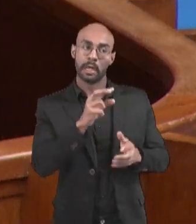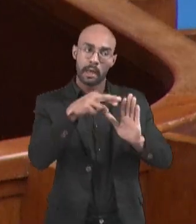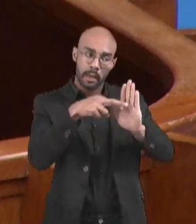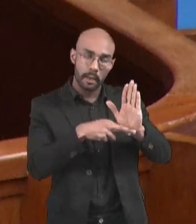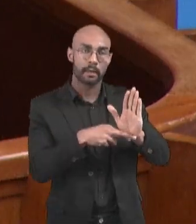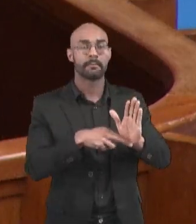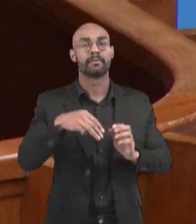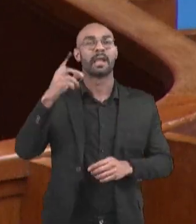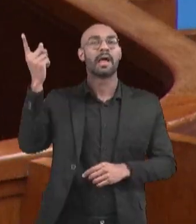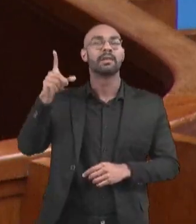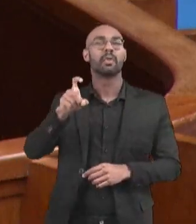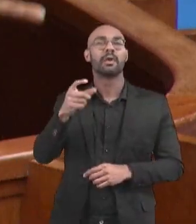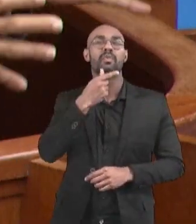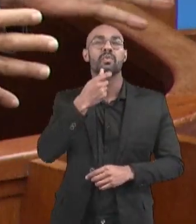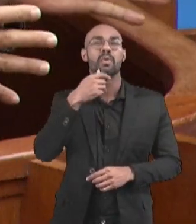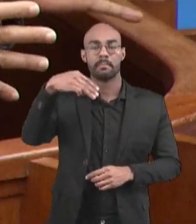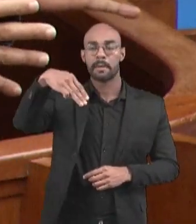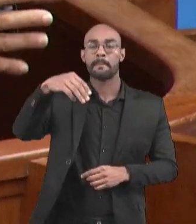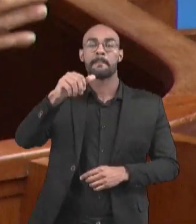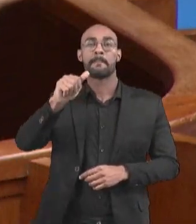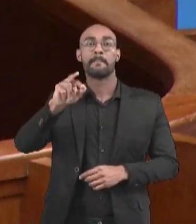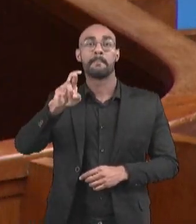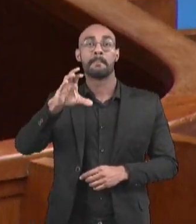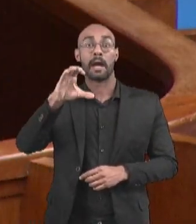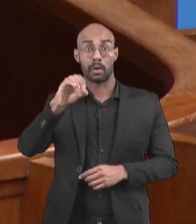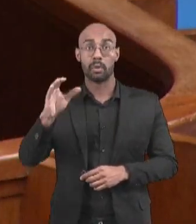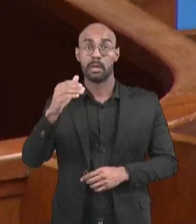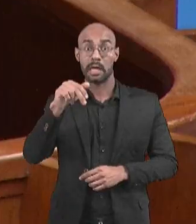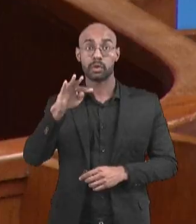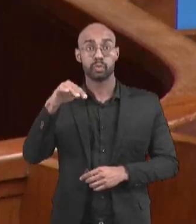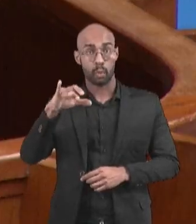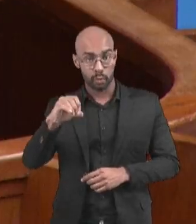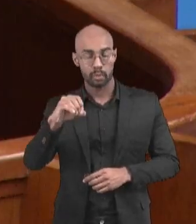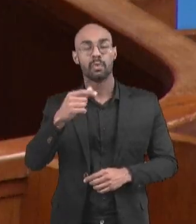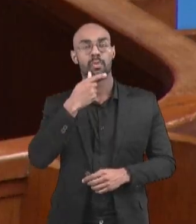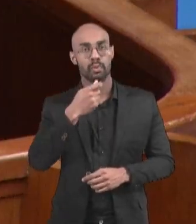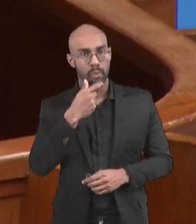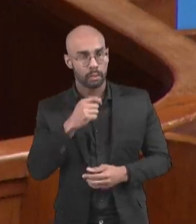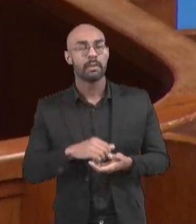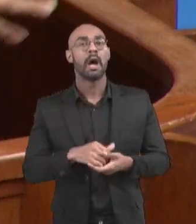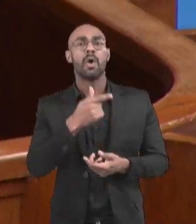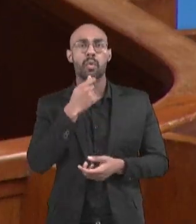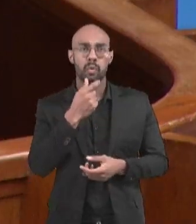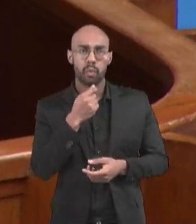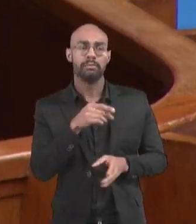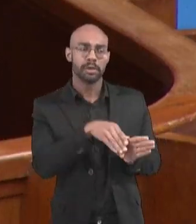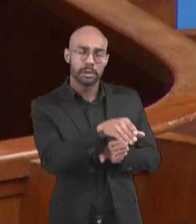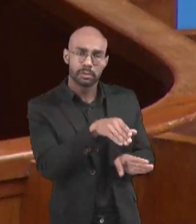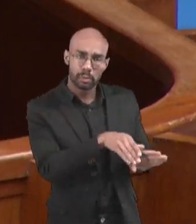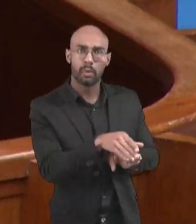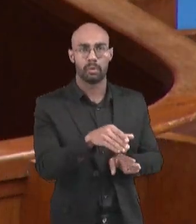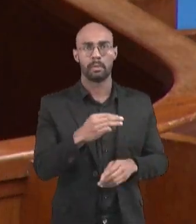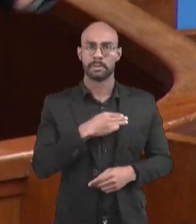Marco Antônio, determinou, falou, vocês respeitam isso aqui. Foi lá, colocou luz, colocou